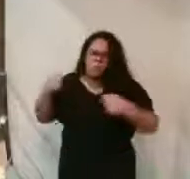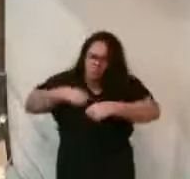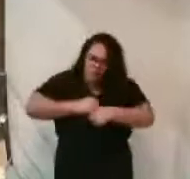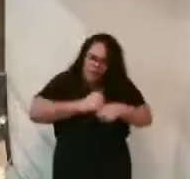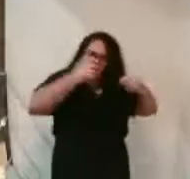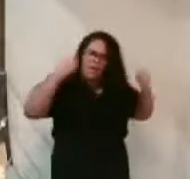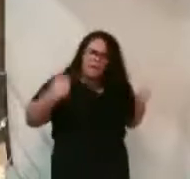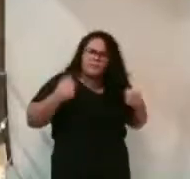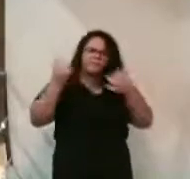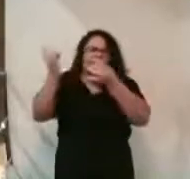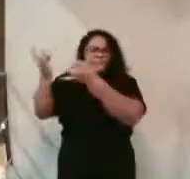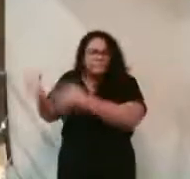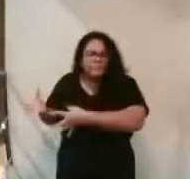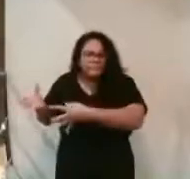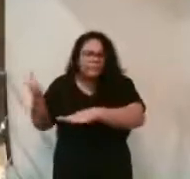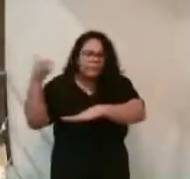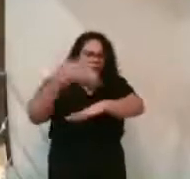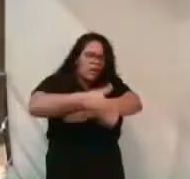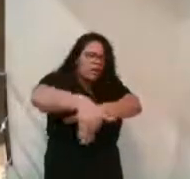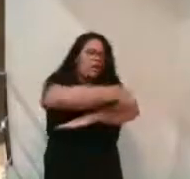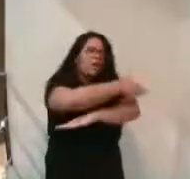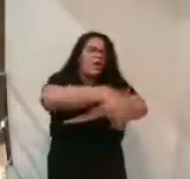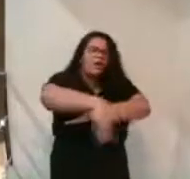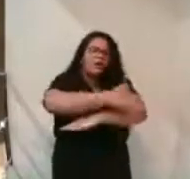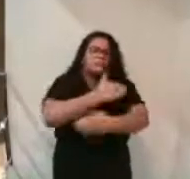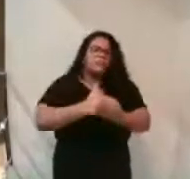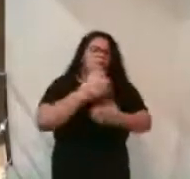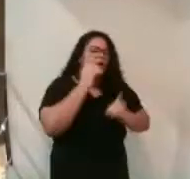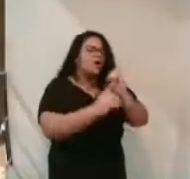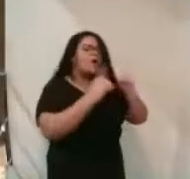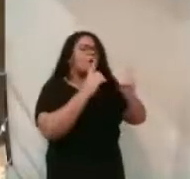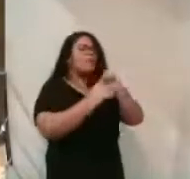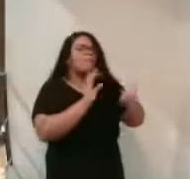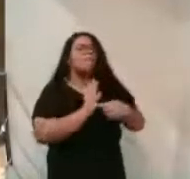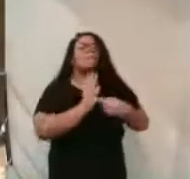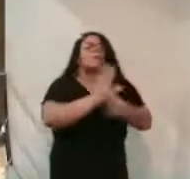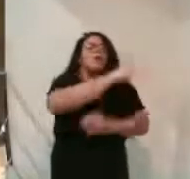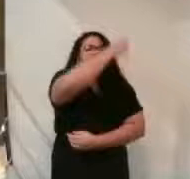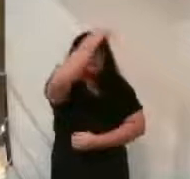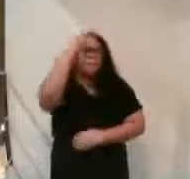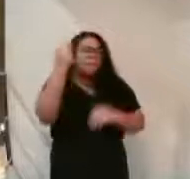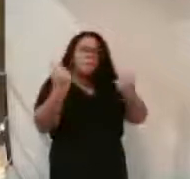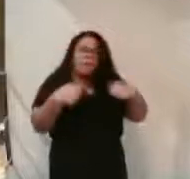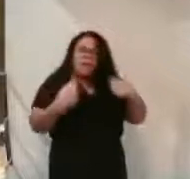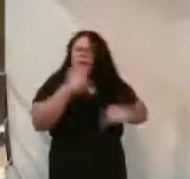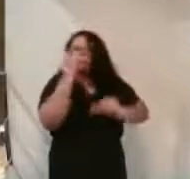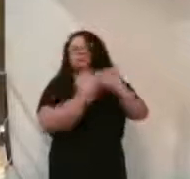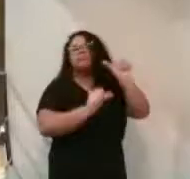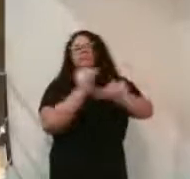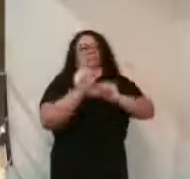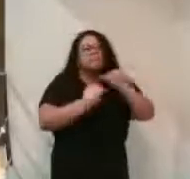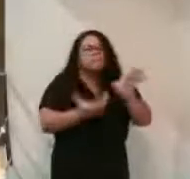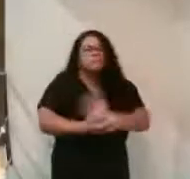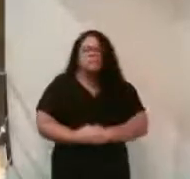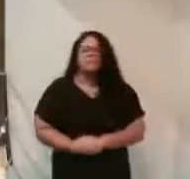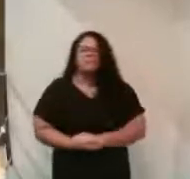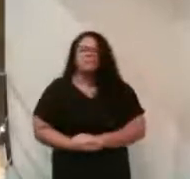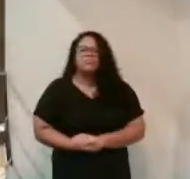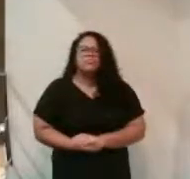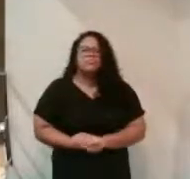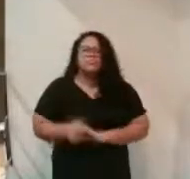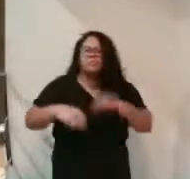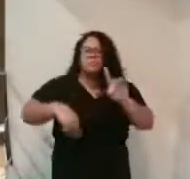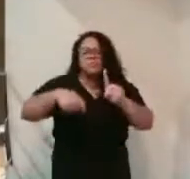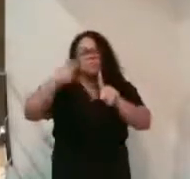É isso que tem que ser, para dialogar e para mostrar necessidade ao prefeito, nem que seja com um, dois, três meses, mas